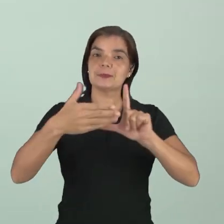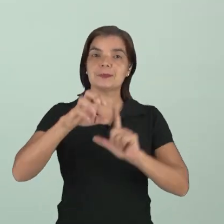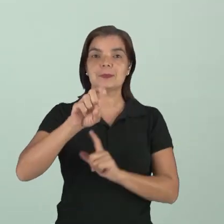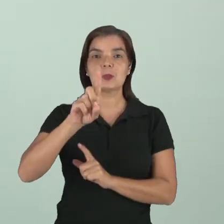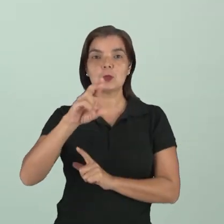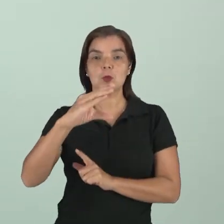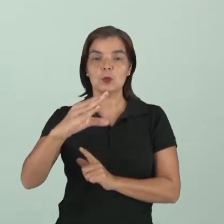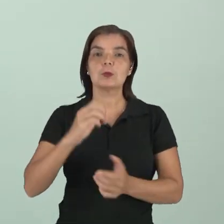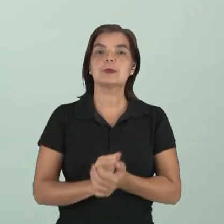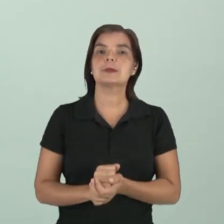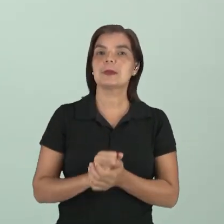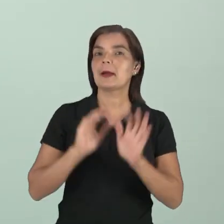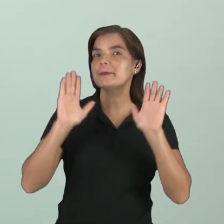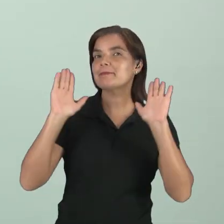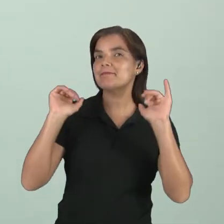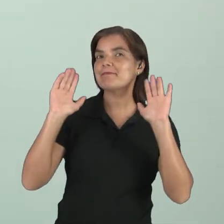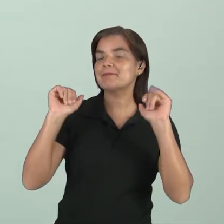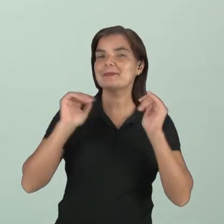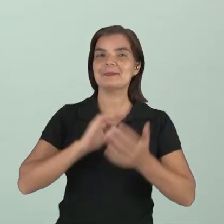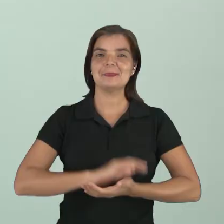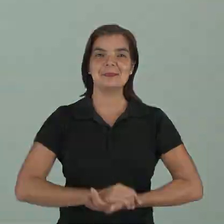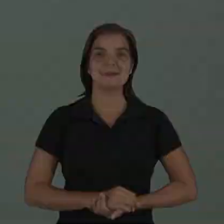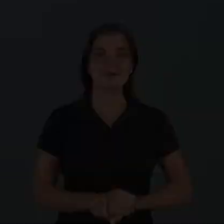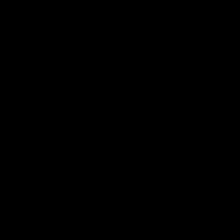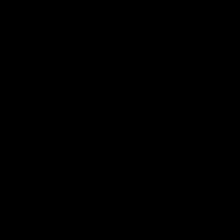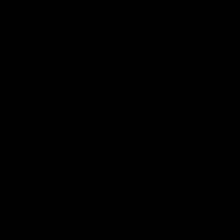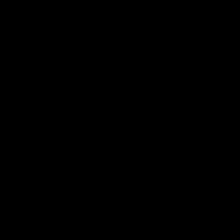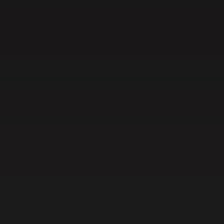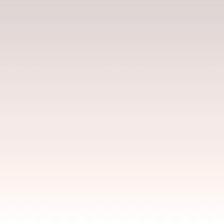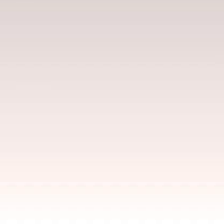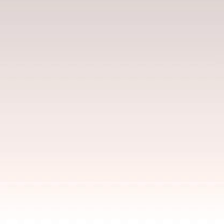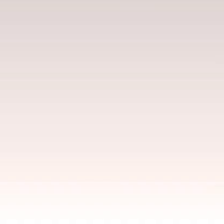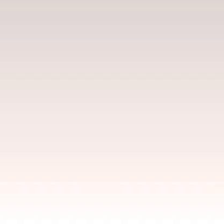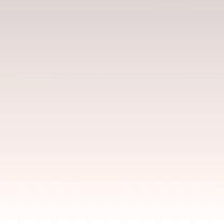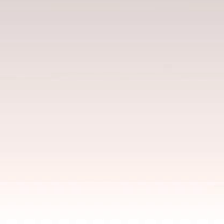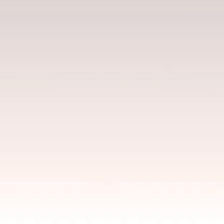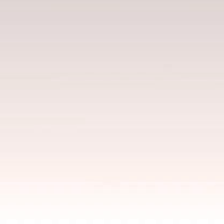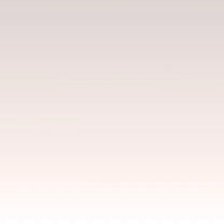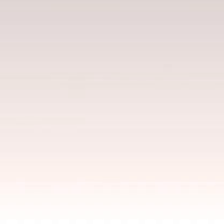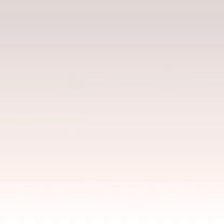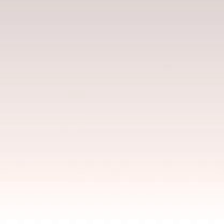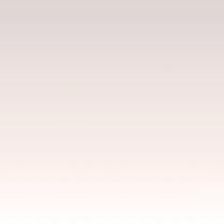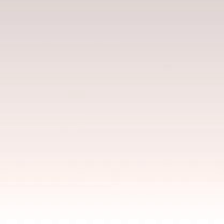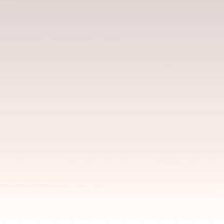acesso à plataforma educ e até a próxima aula E aí